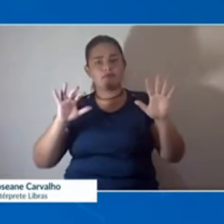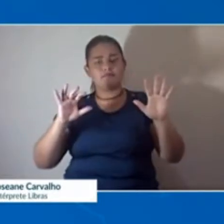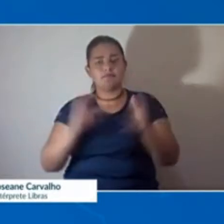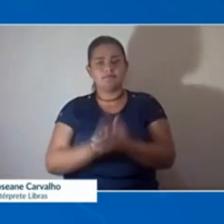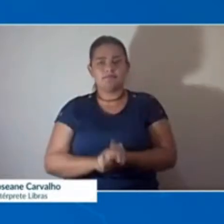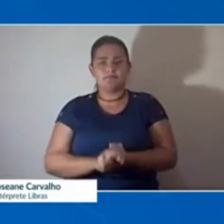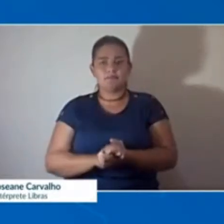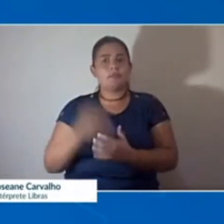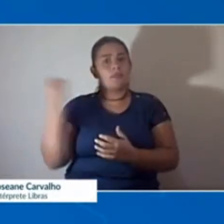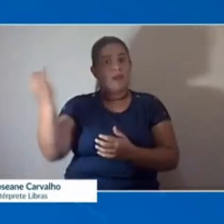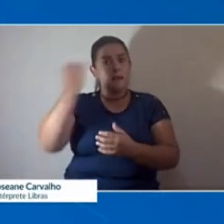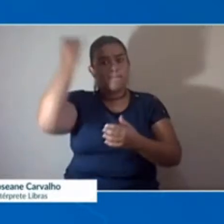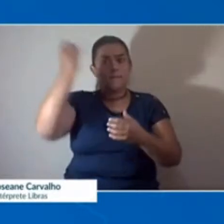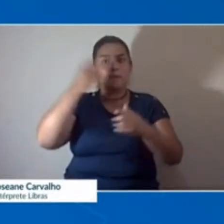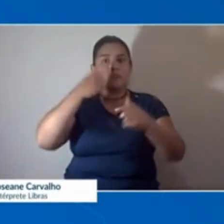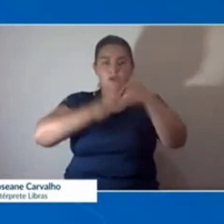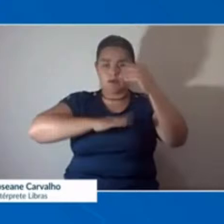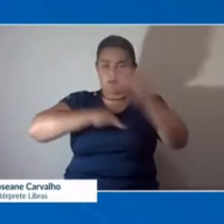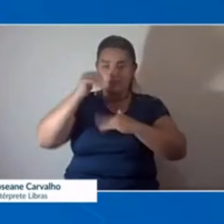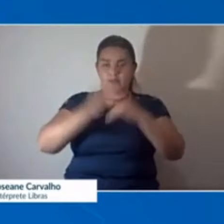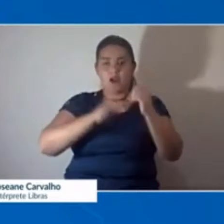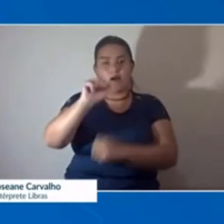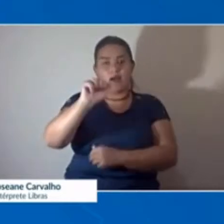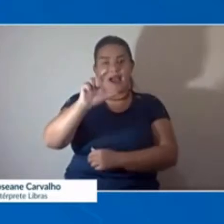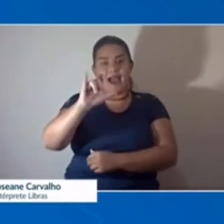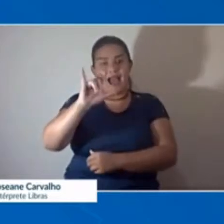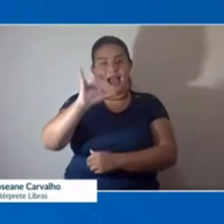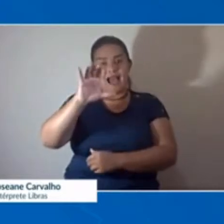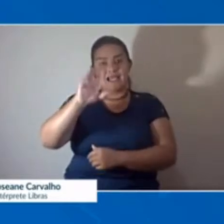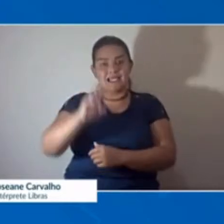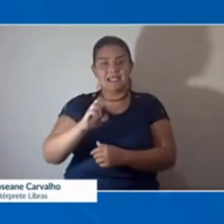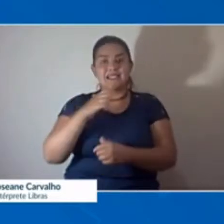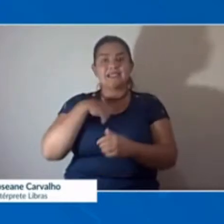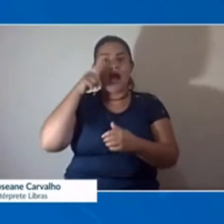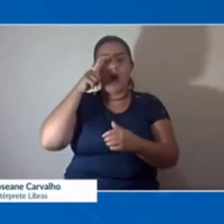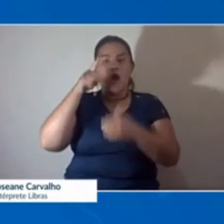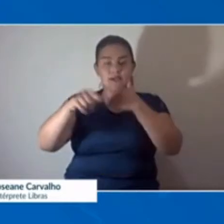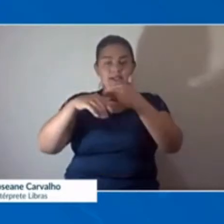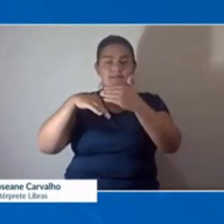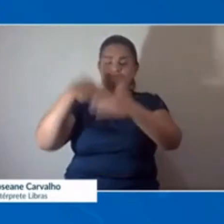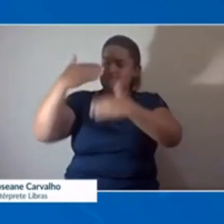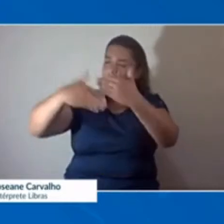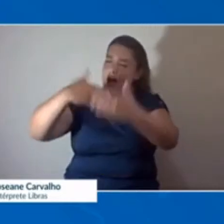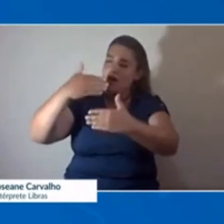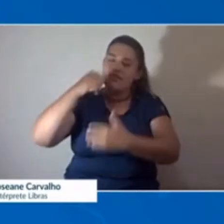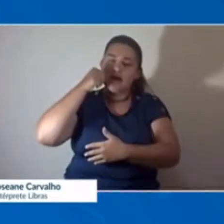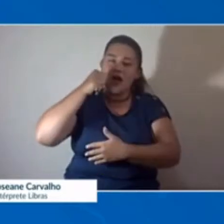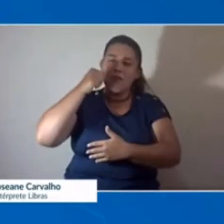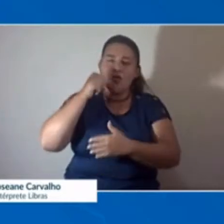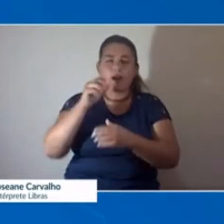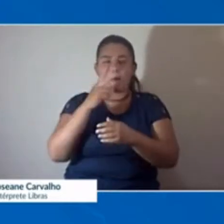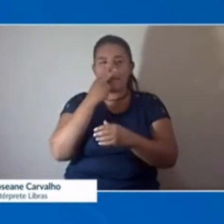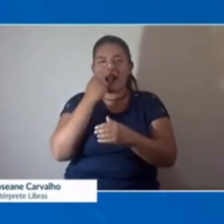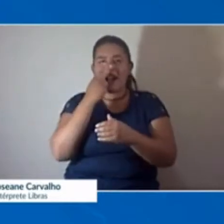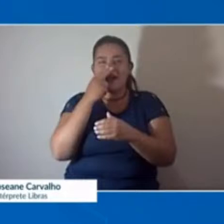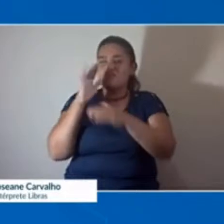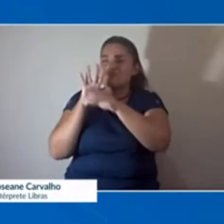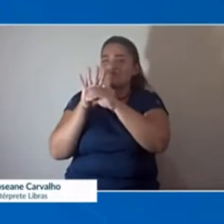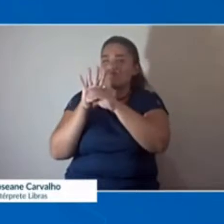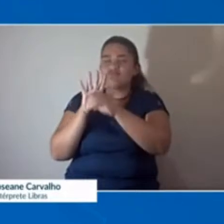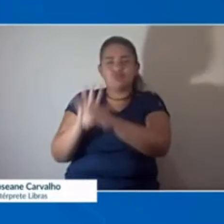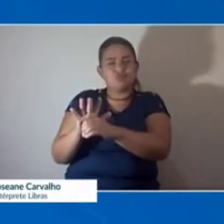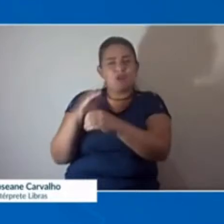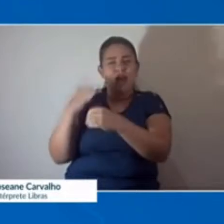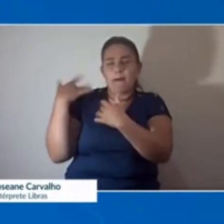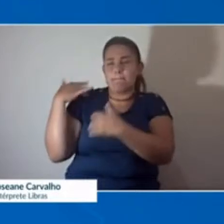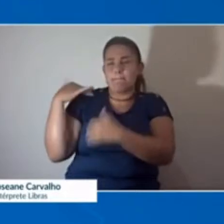importante papel de profissionais como Alice, as conquistas das mulheres no cinema são silenciadas, como também ocorre em outras